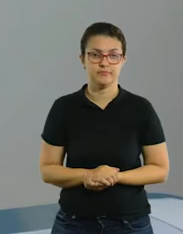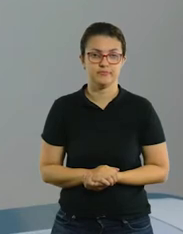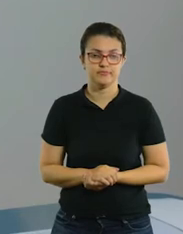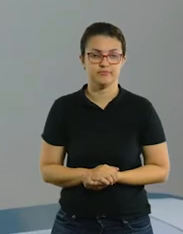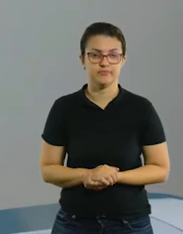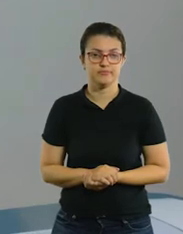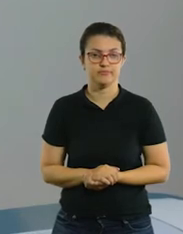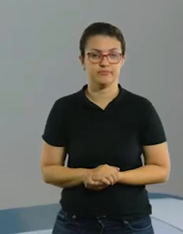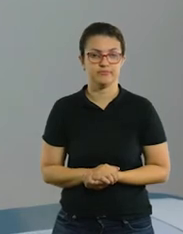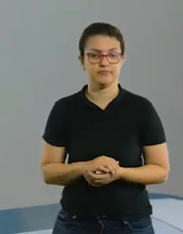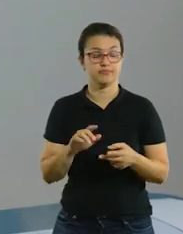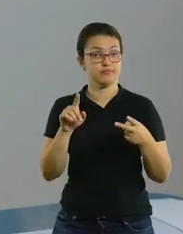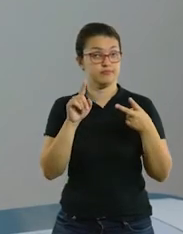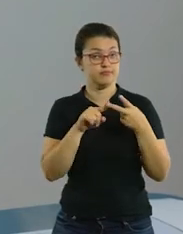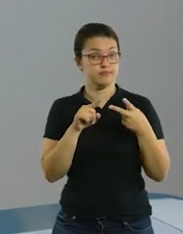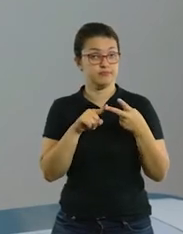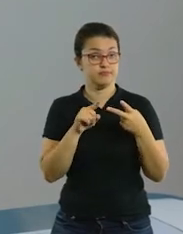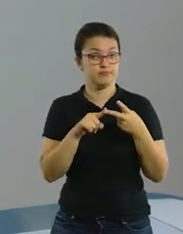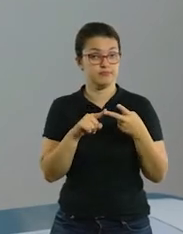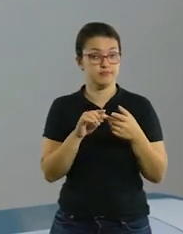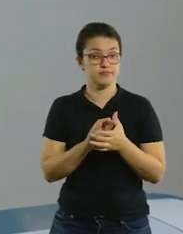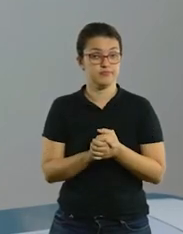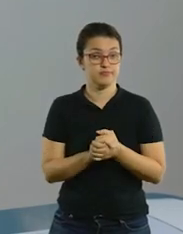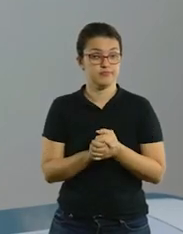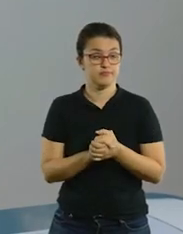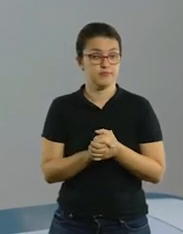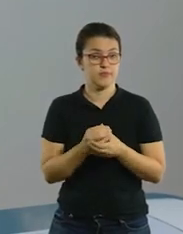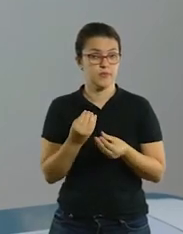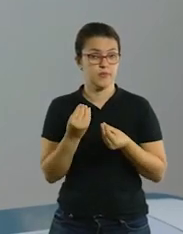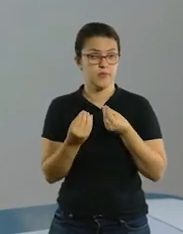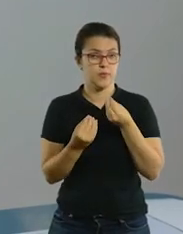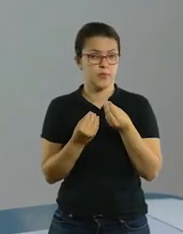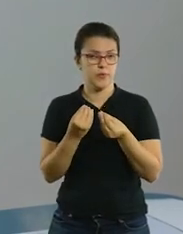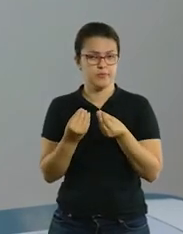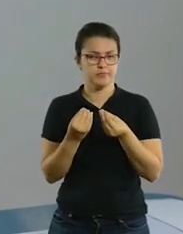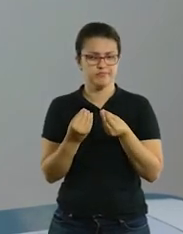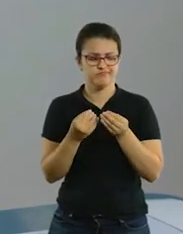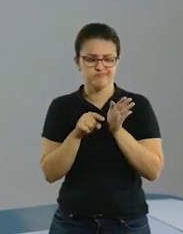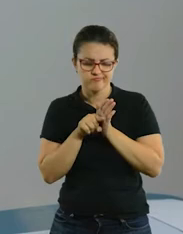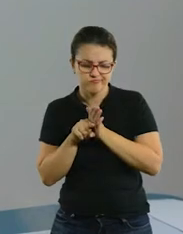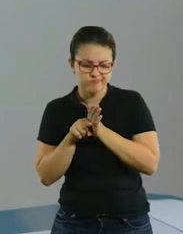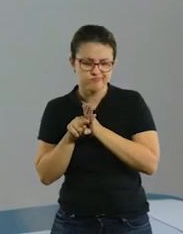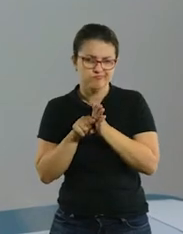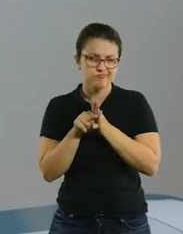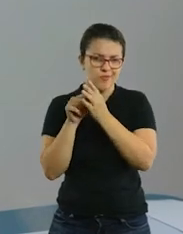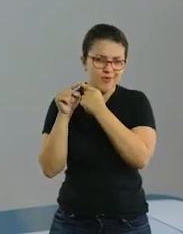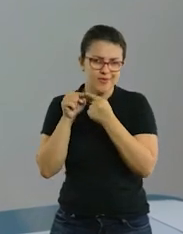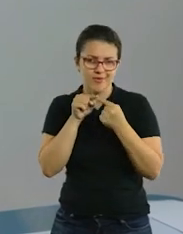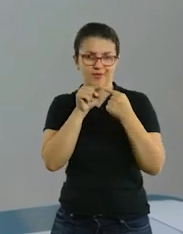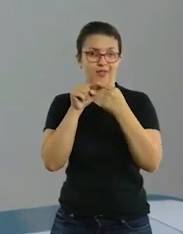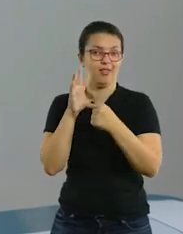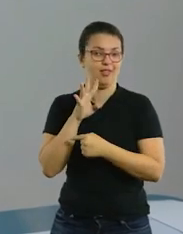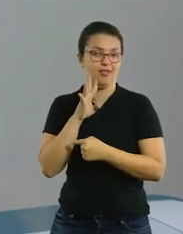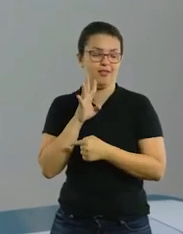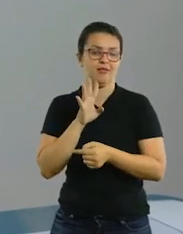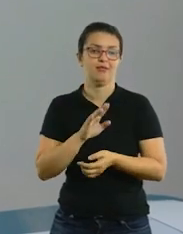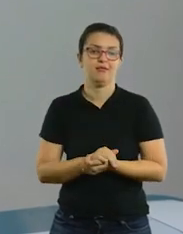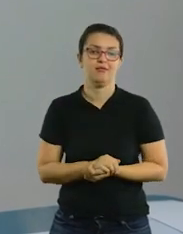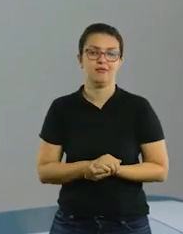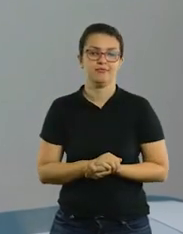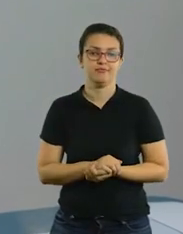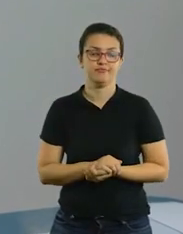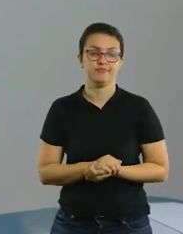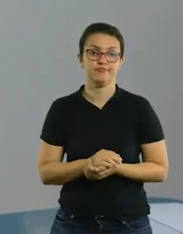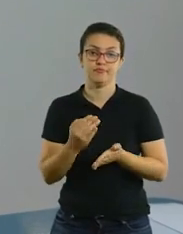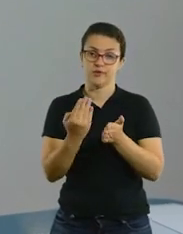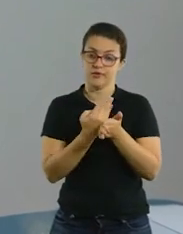Na atividade 2, nós vamos fazer uma análise combinatória. Esse exercício é muito legal.